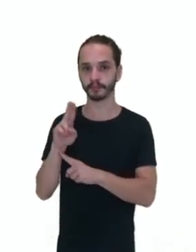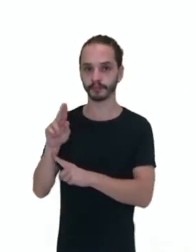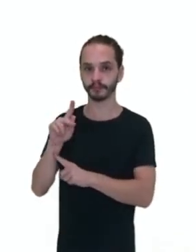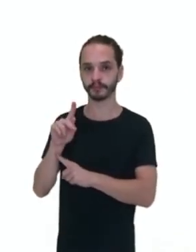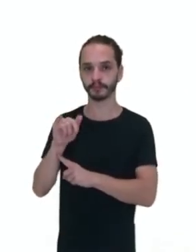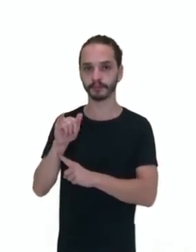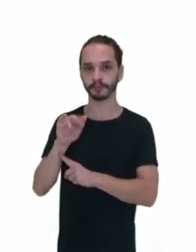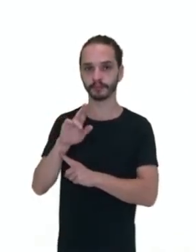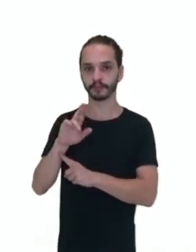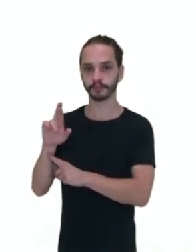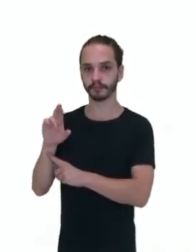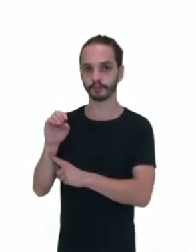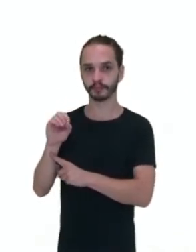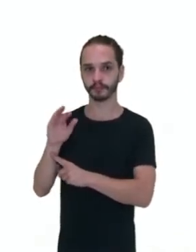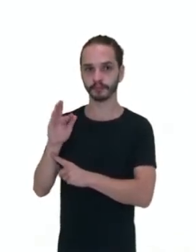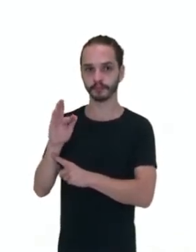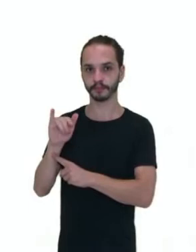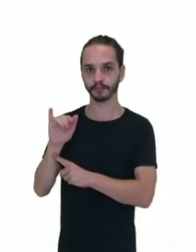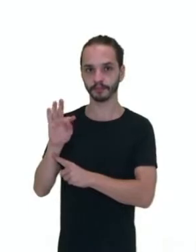como